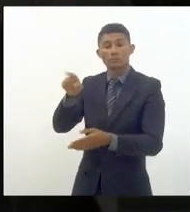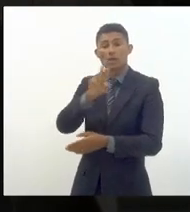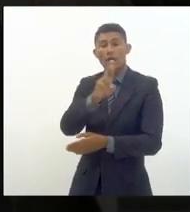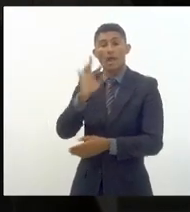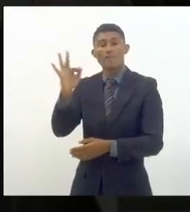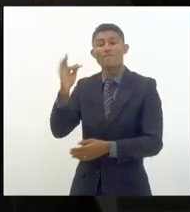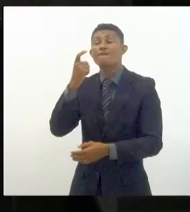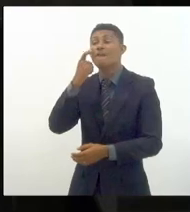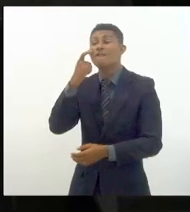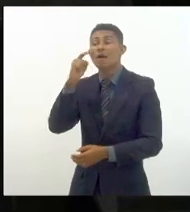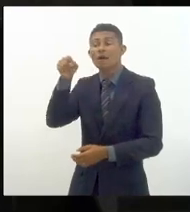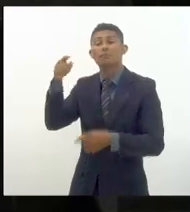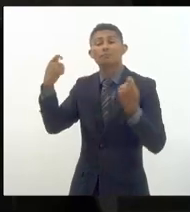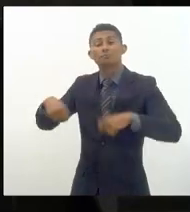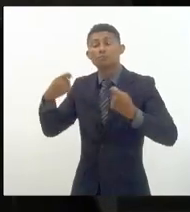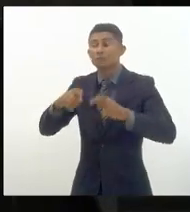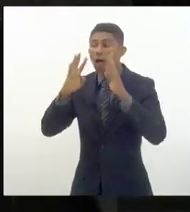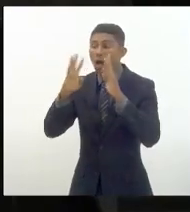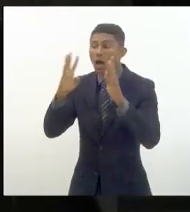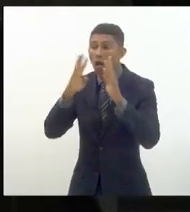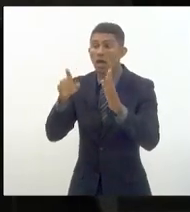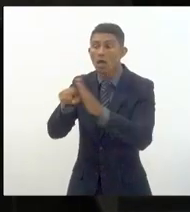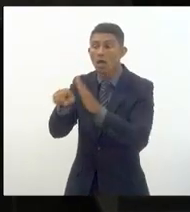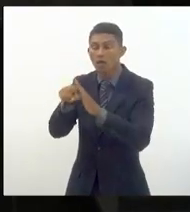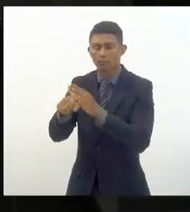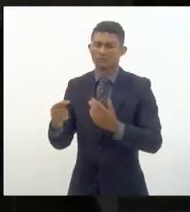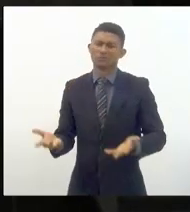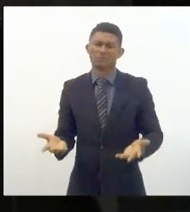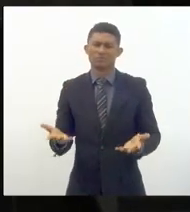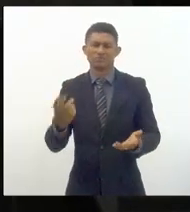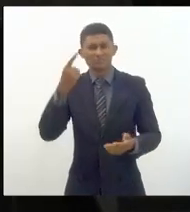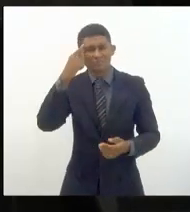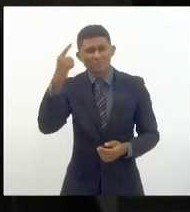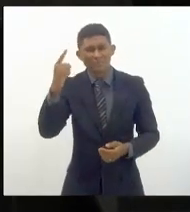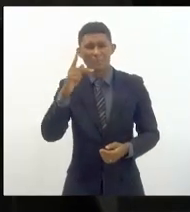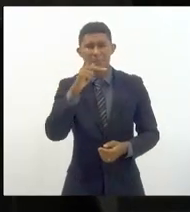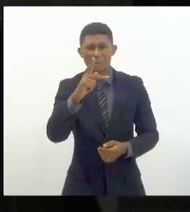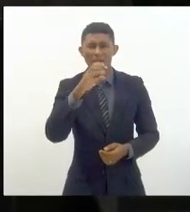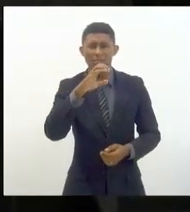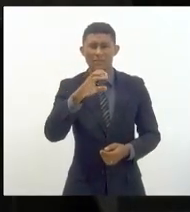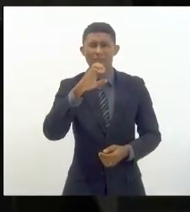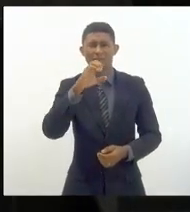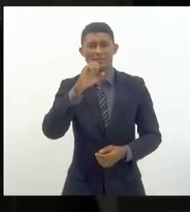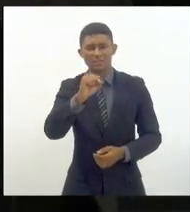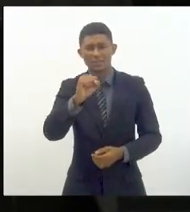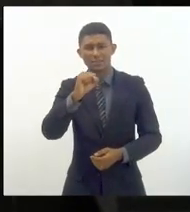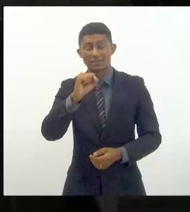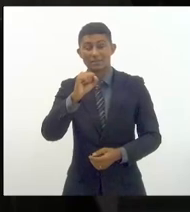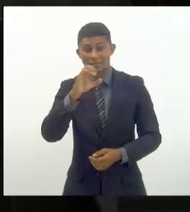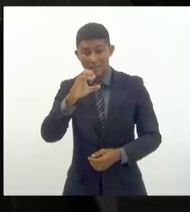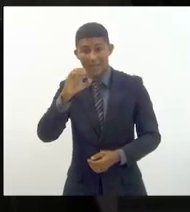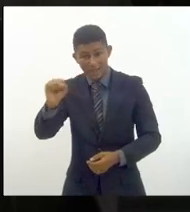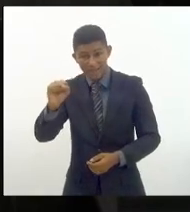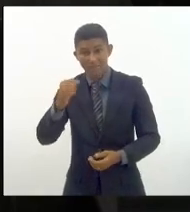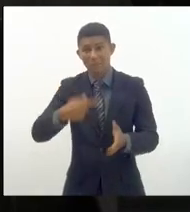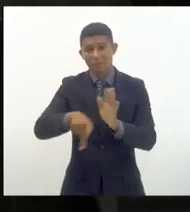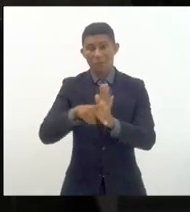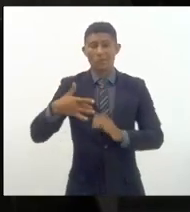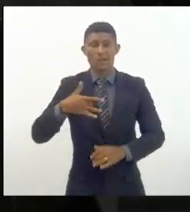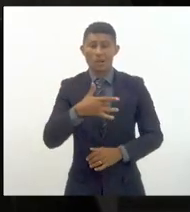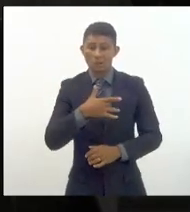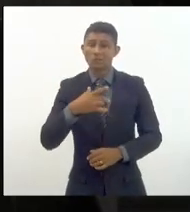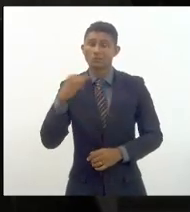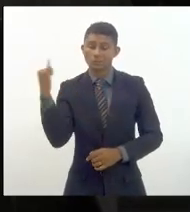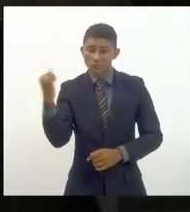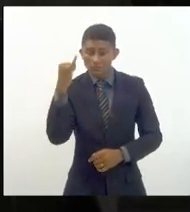Vamos ouvir eles têm que ser ouvido então quero aqui Lembrar que no caso do pccs da Saúde até porque tem outras situações a conta e